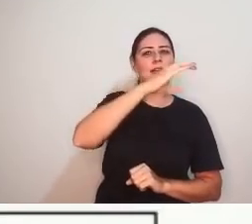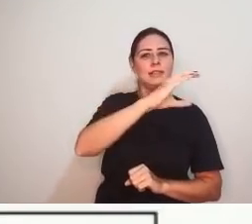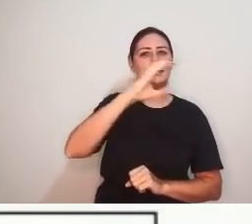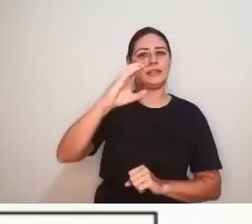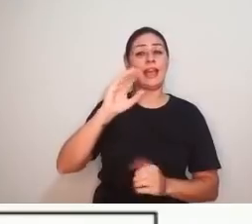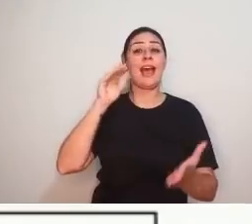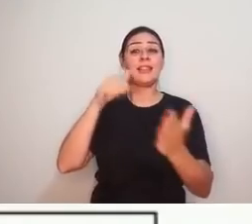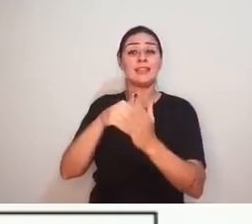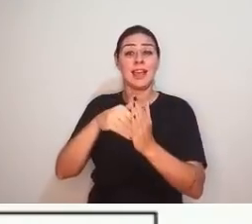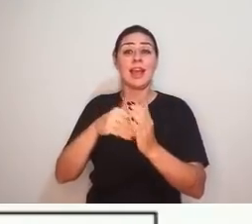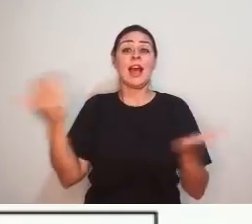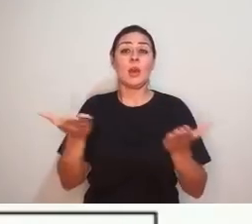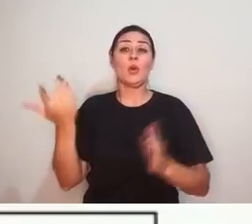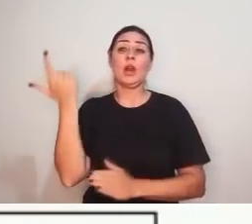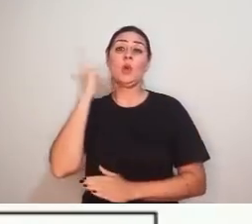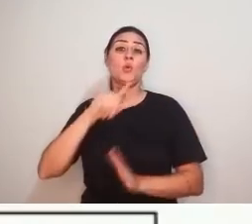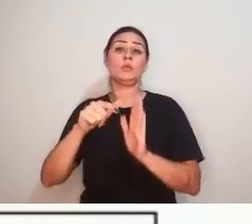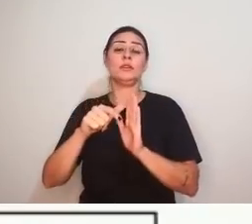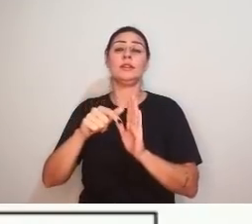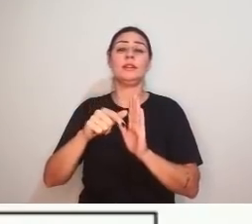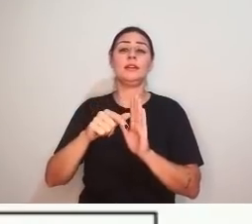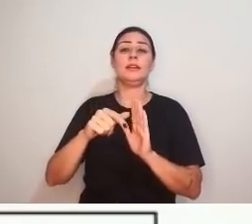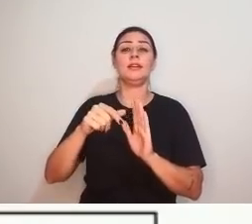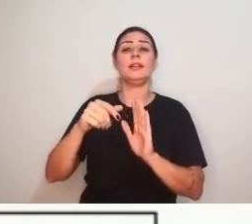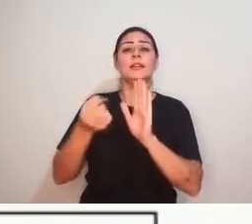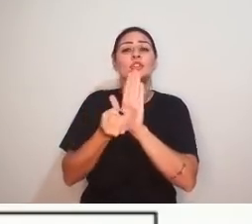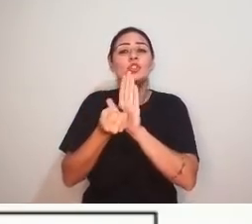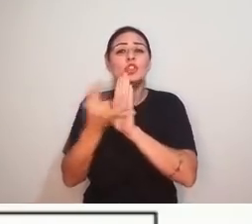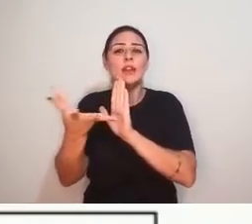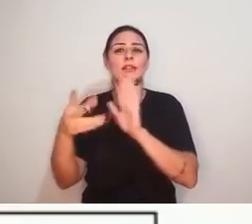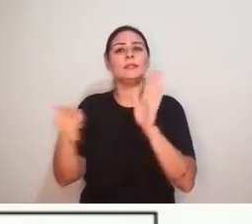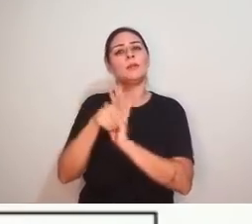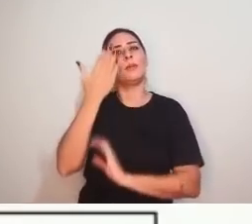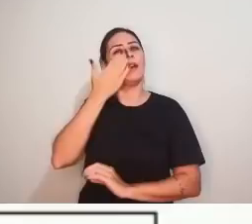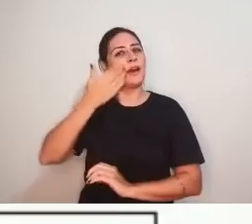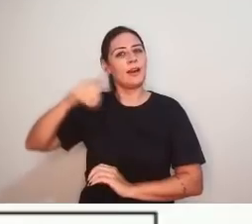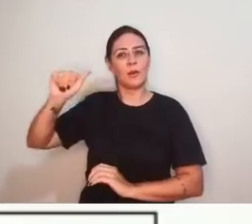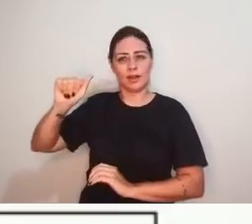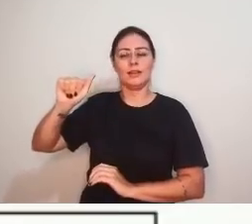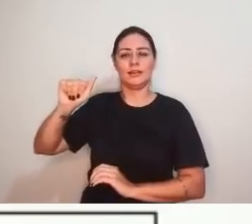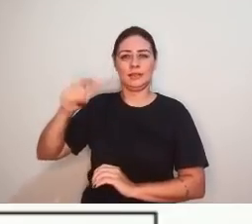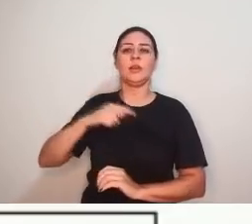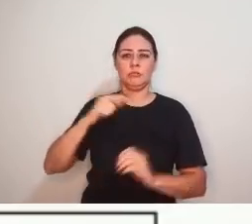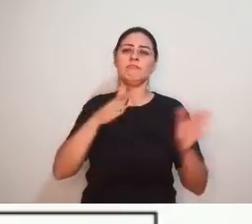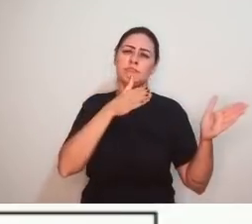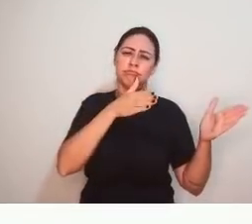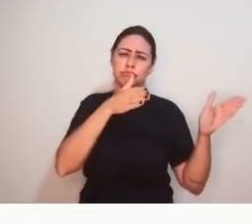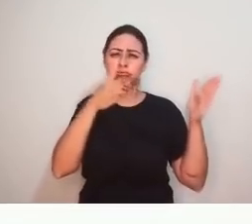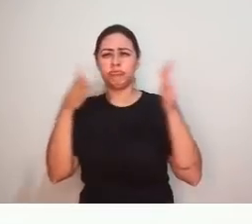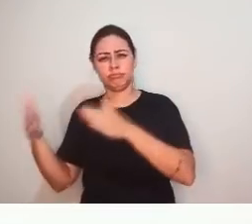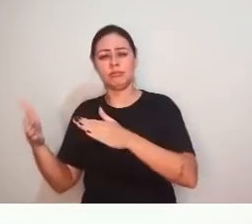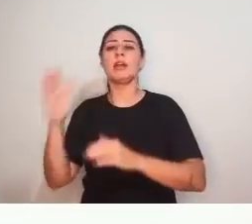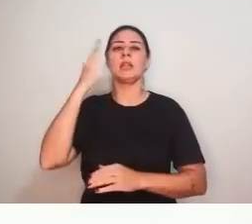BNCC até chegar nas diretrizes municipais de educação do município de Araucária, para entender principalmente a terminologia que vocês adotam, né?